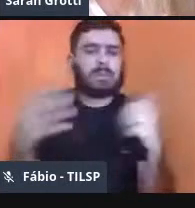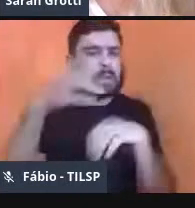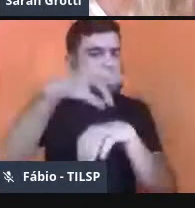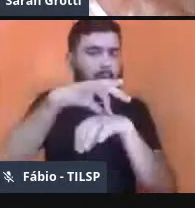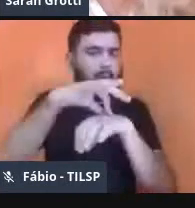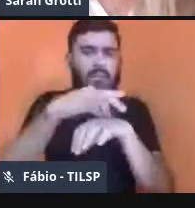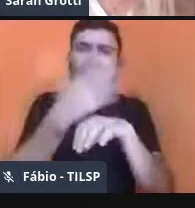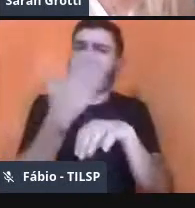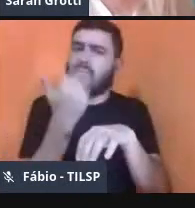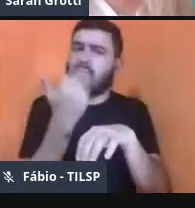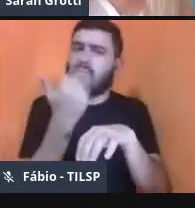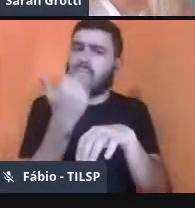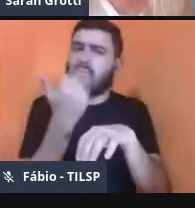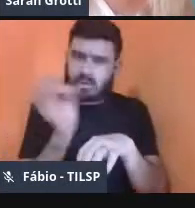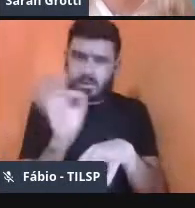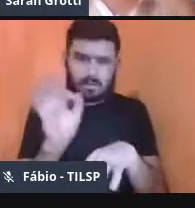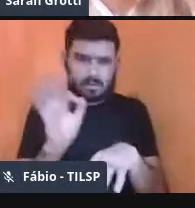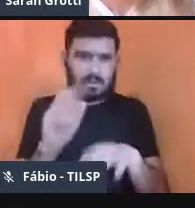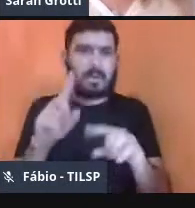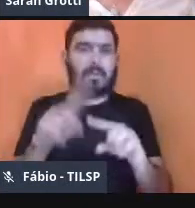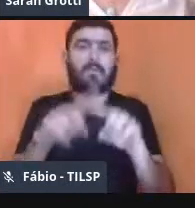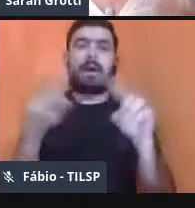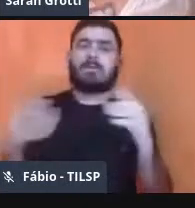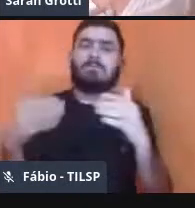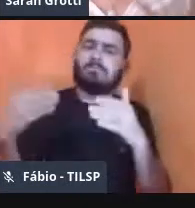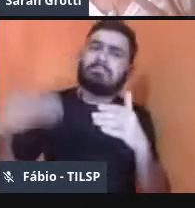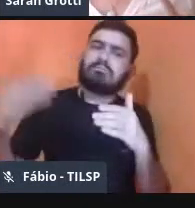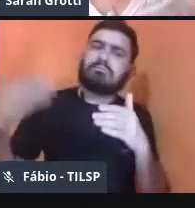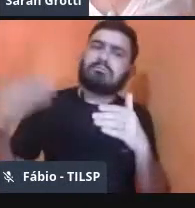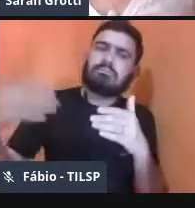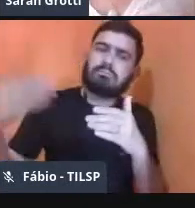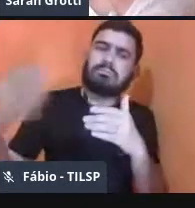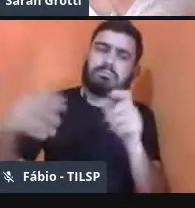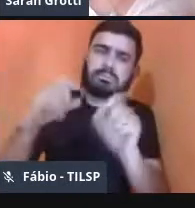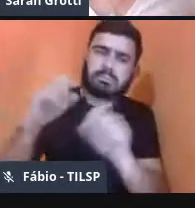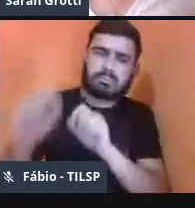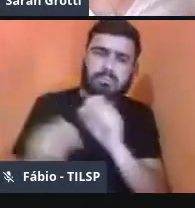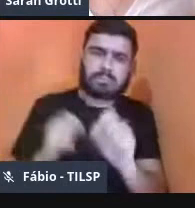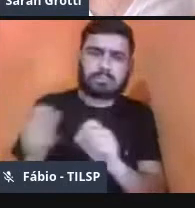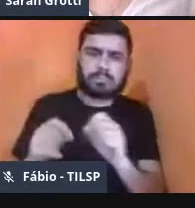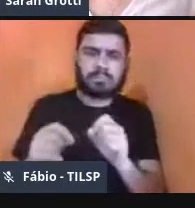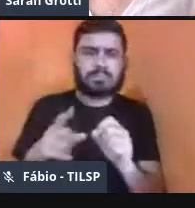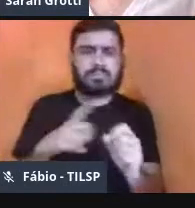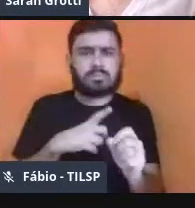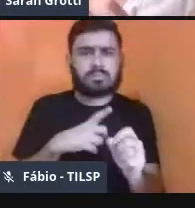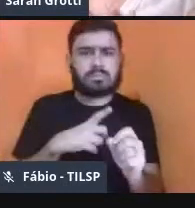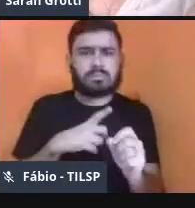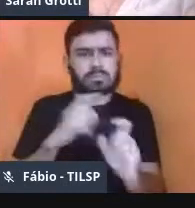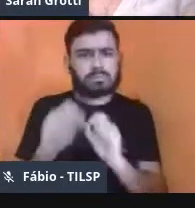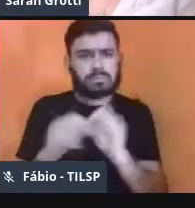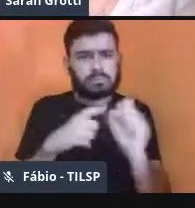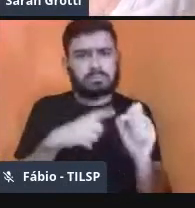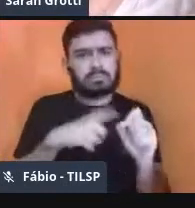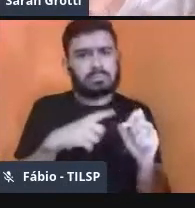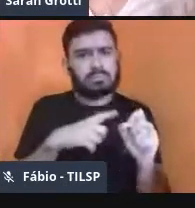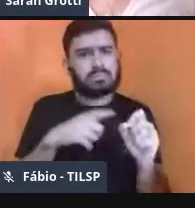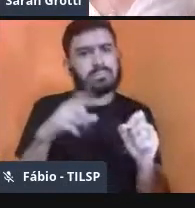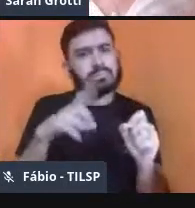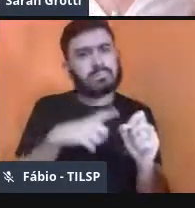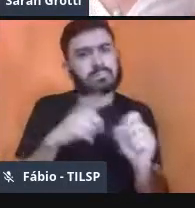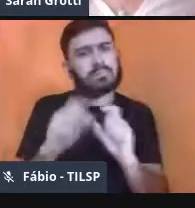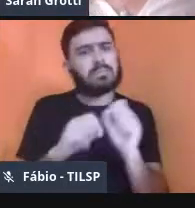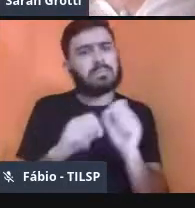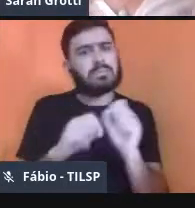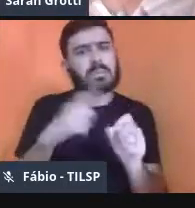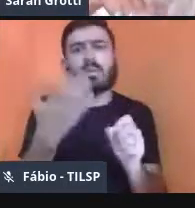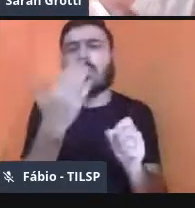né, com o passar do tempo, esse regime de comidas, de comer só vegetais,